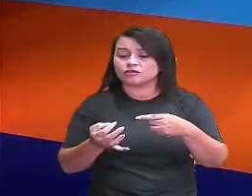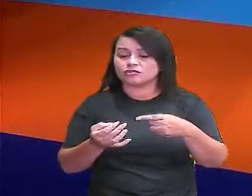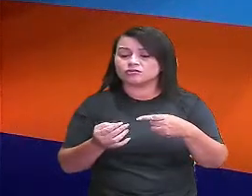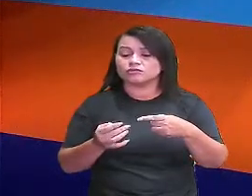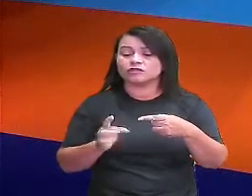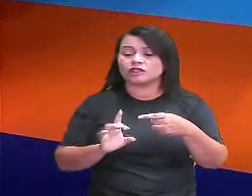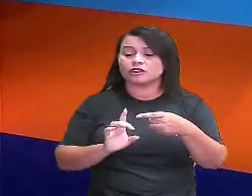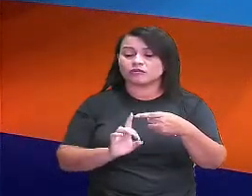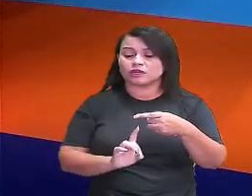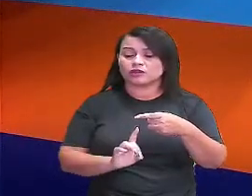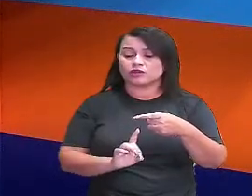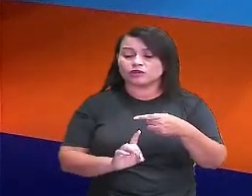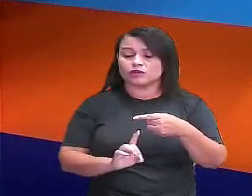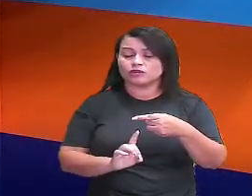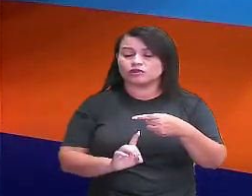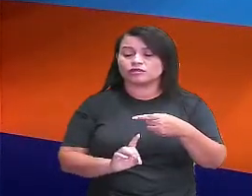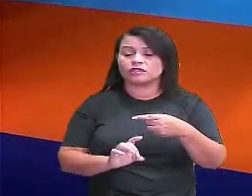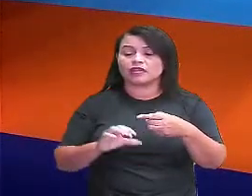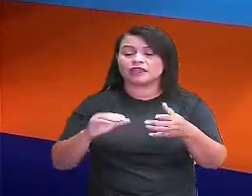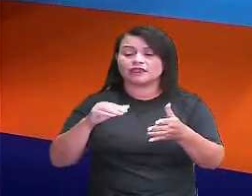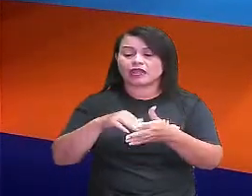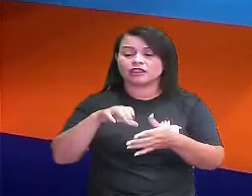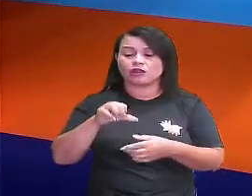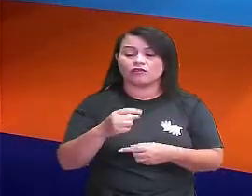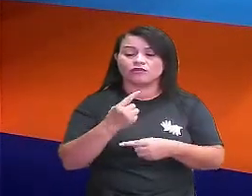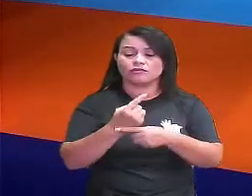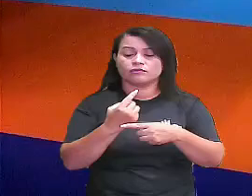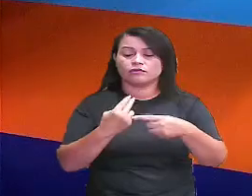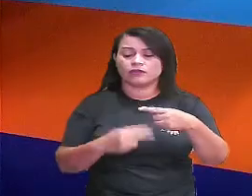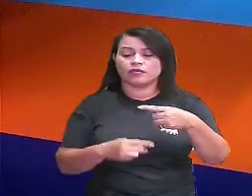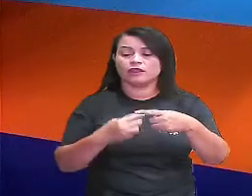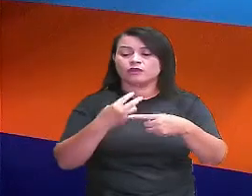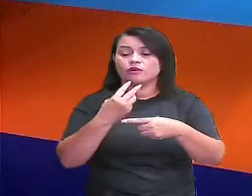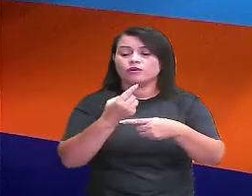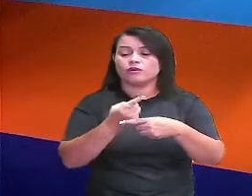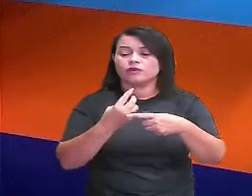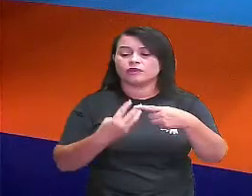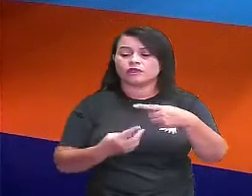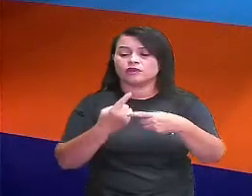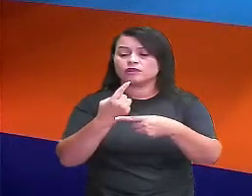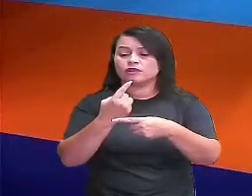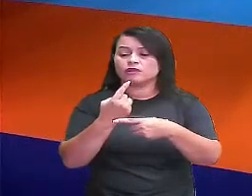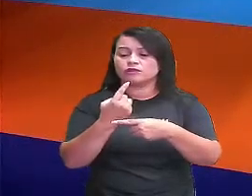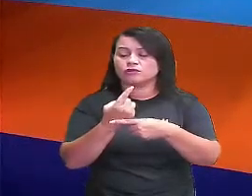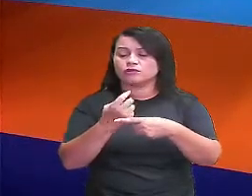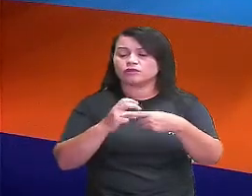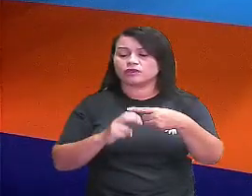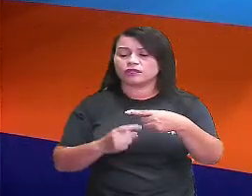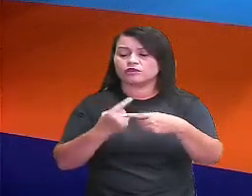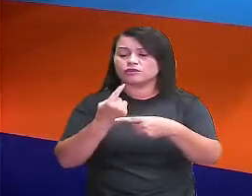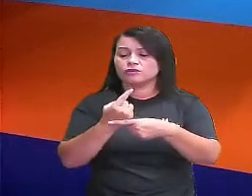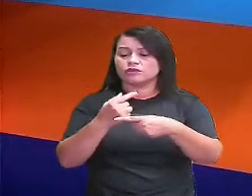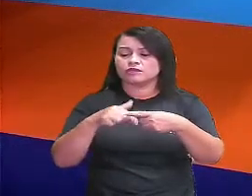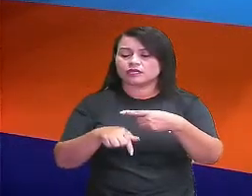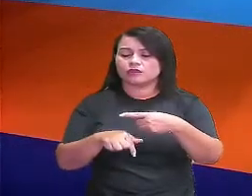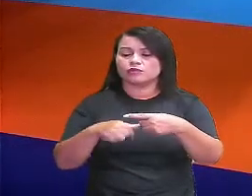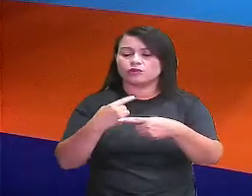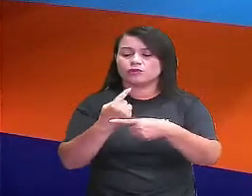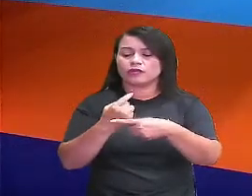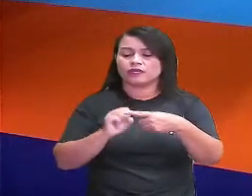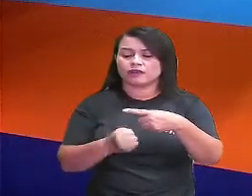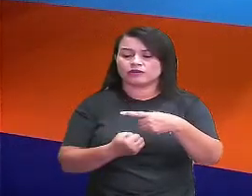E aí eu vou ter 1/2, 1/3, 1/4, 1/5, 1/6,